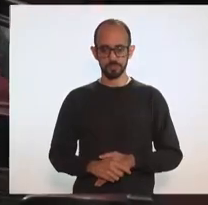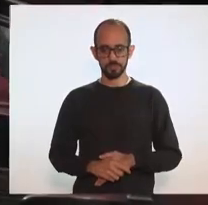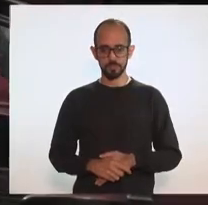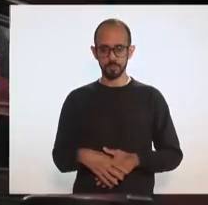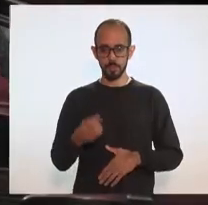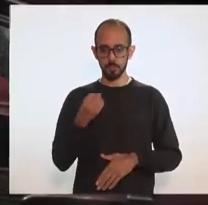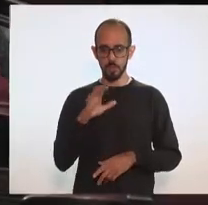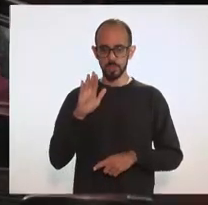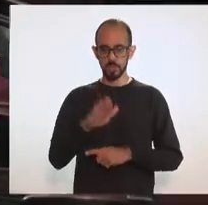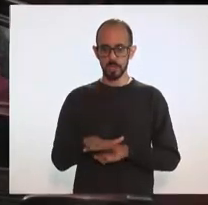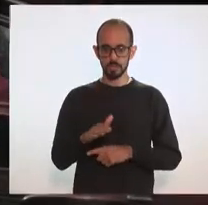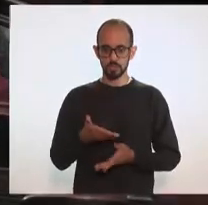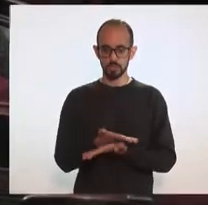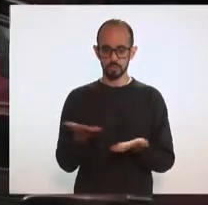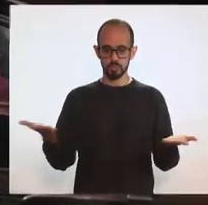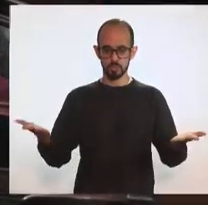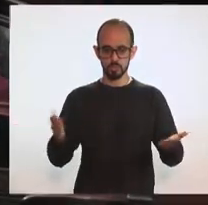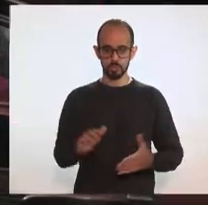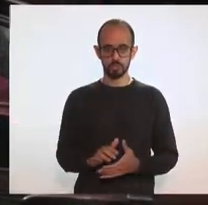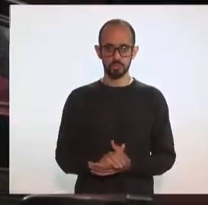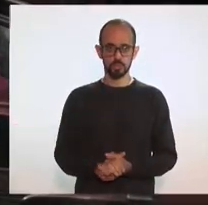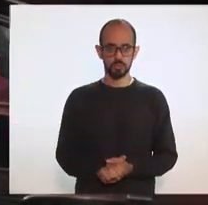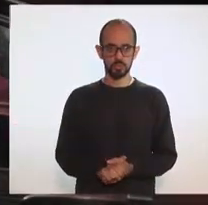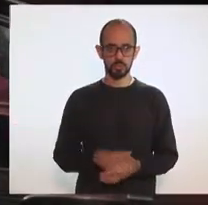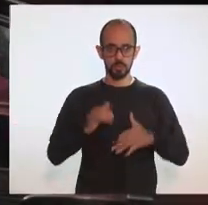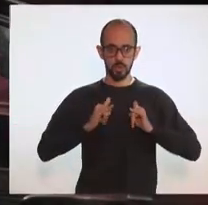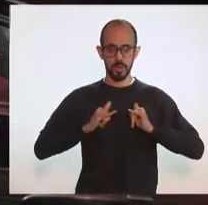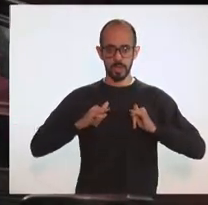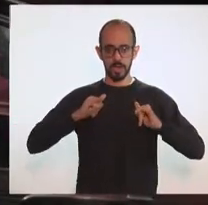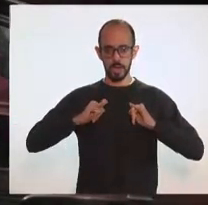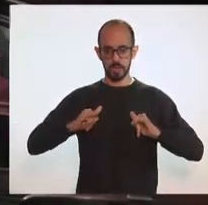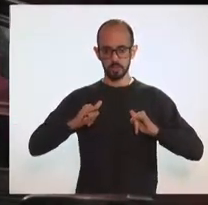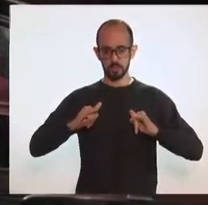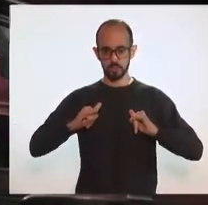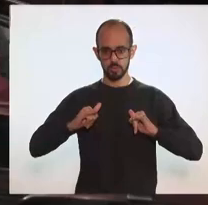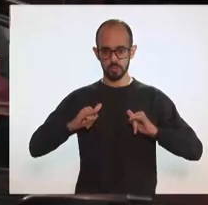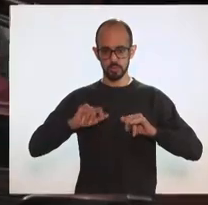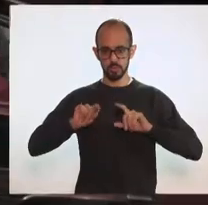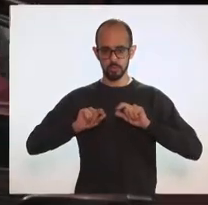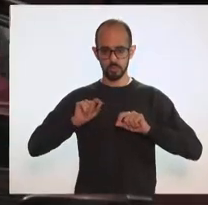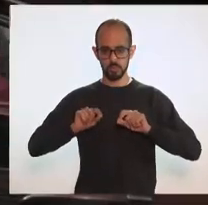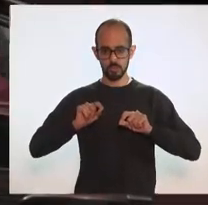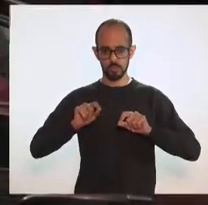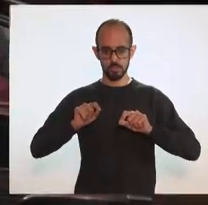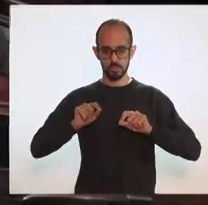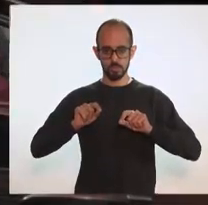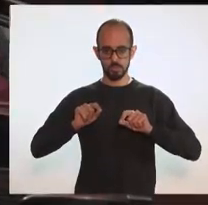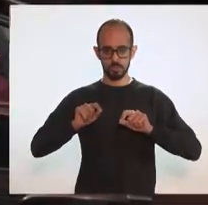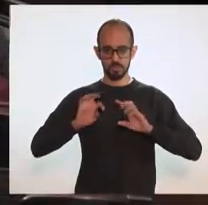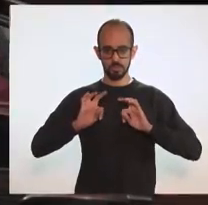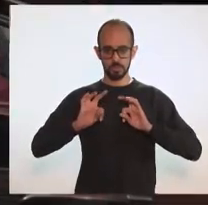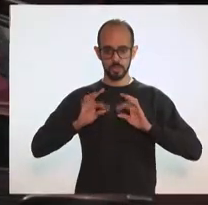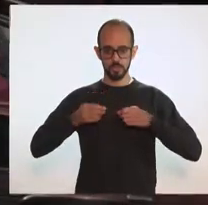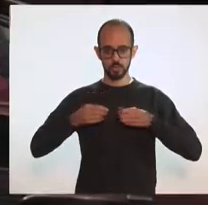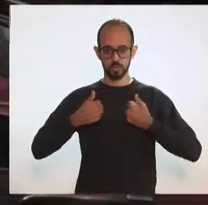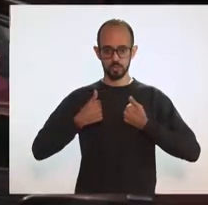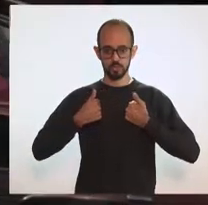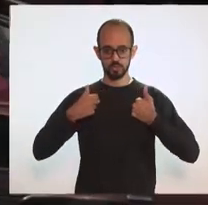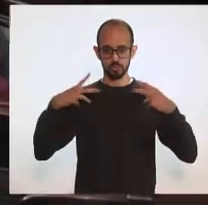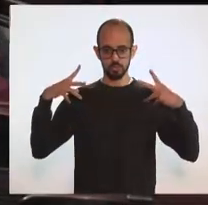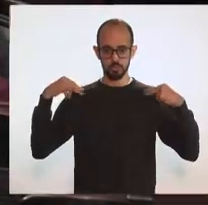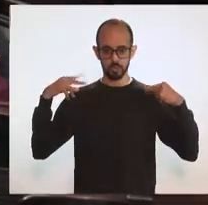Oi boa tarde o meu recado hoje vai para os motoristas de